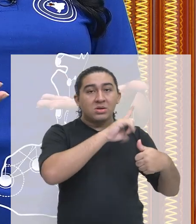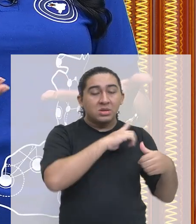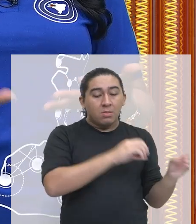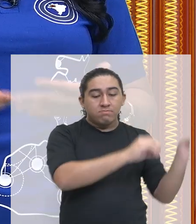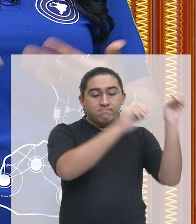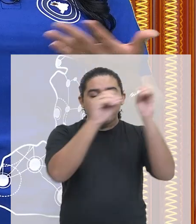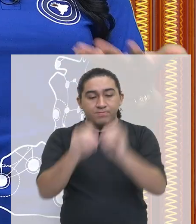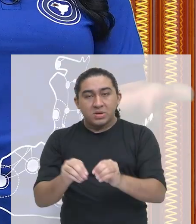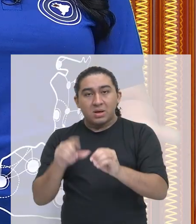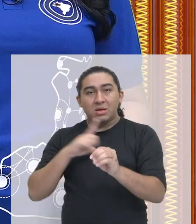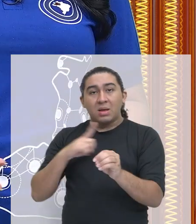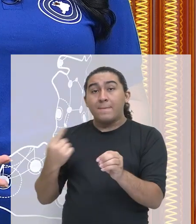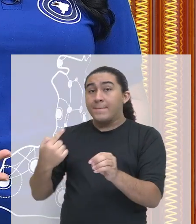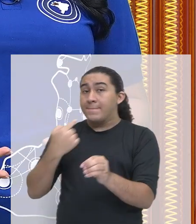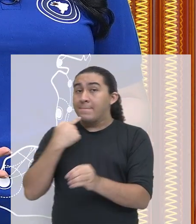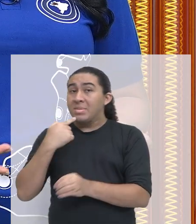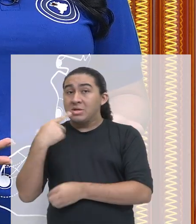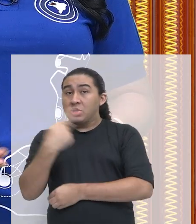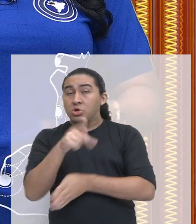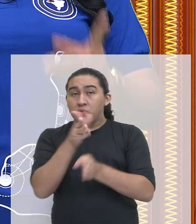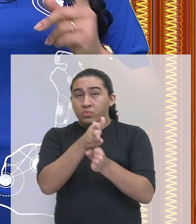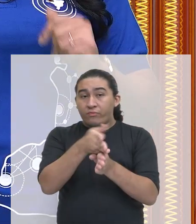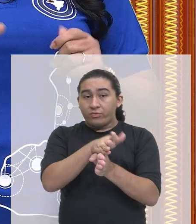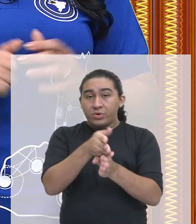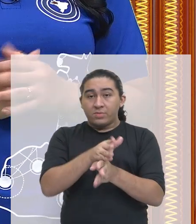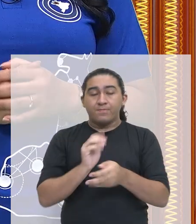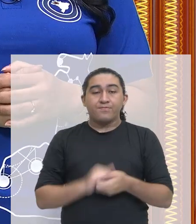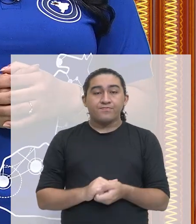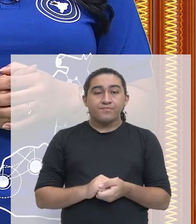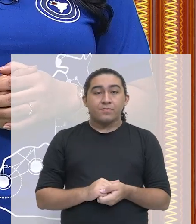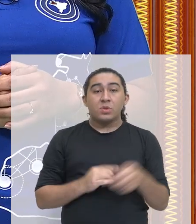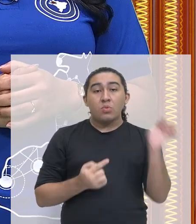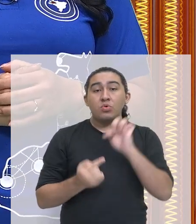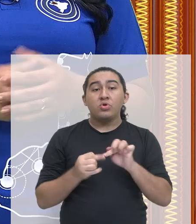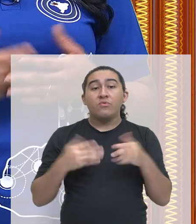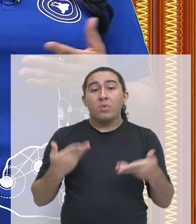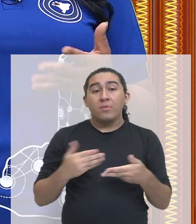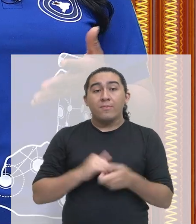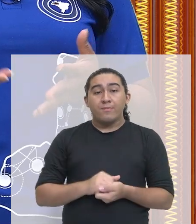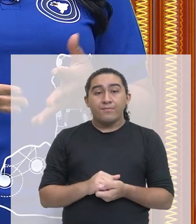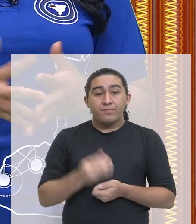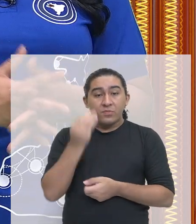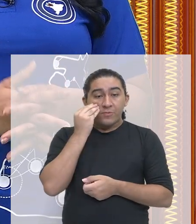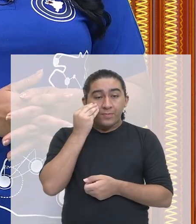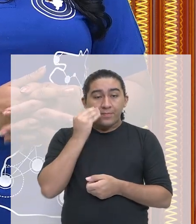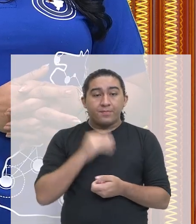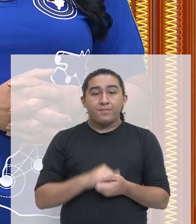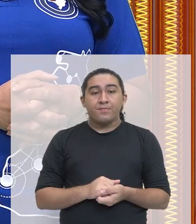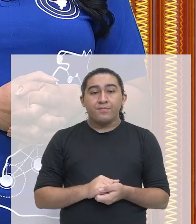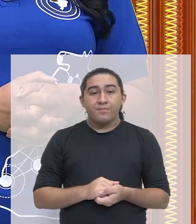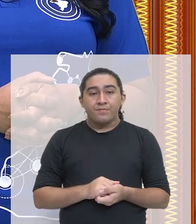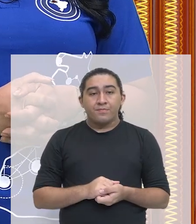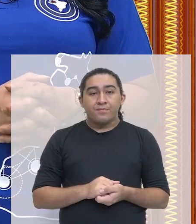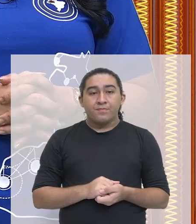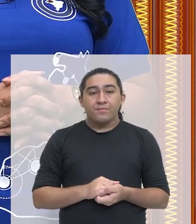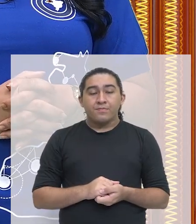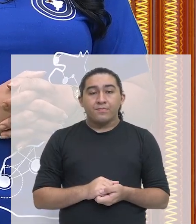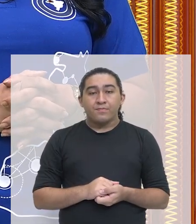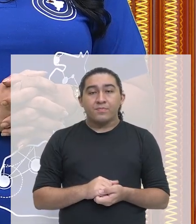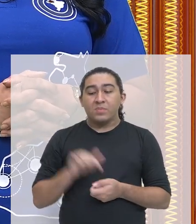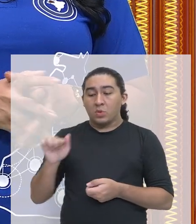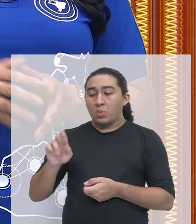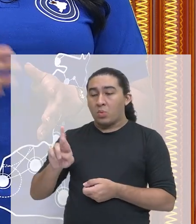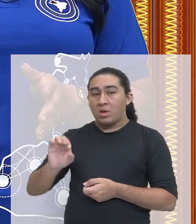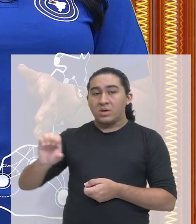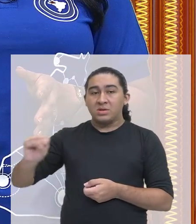mísseis soviéticos próximo às suas fronteiras. Vamos lá ver os objetivos, né? O motivo, aliás. A União Soviética,